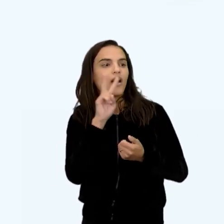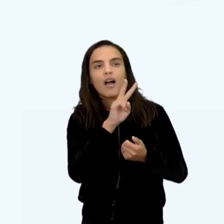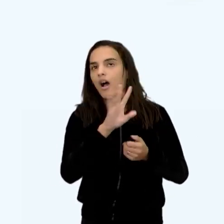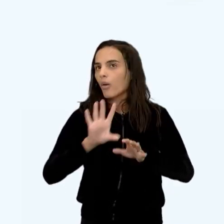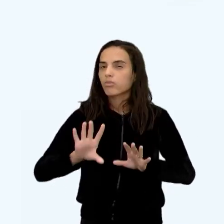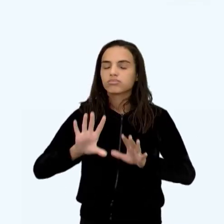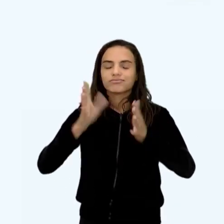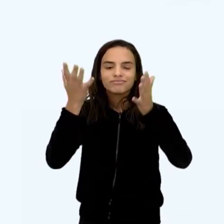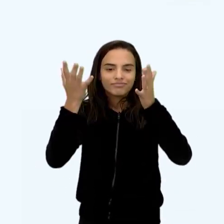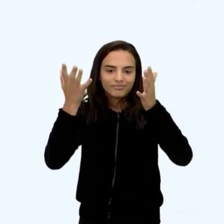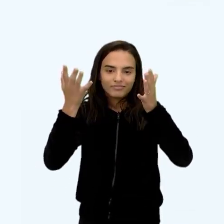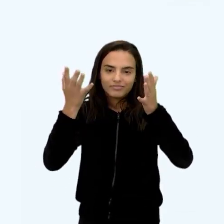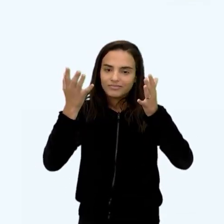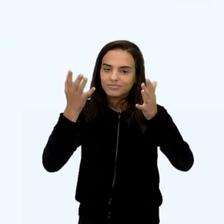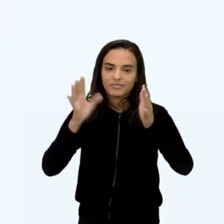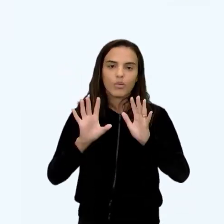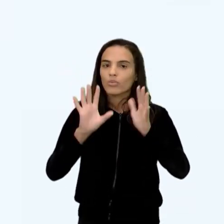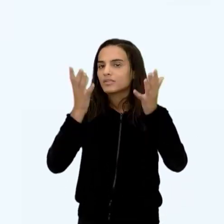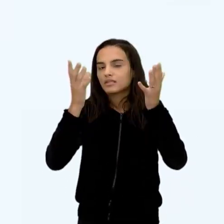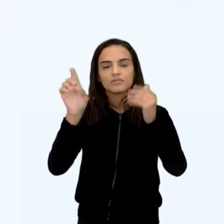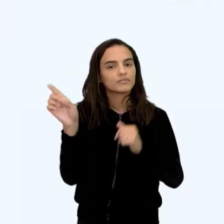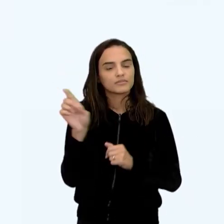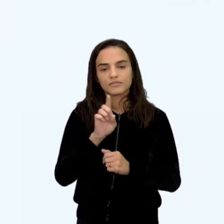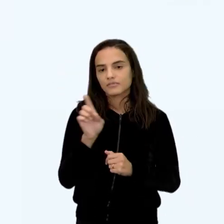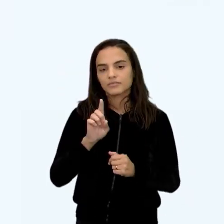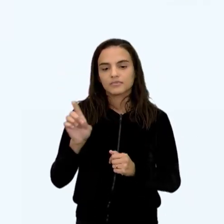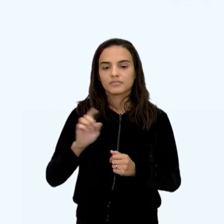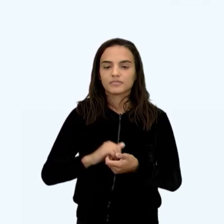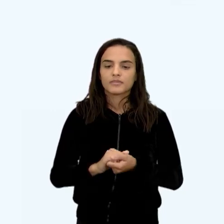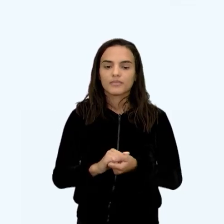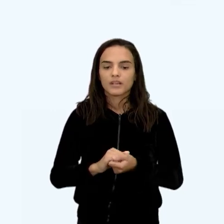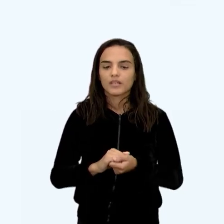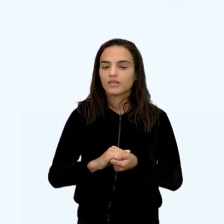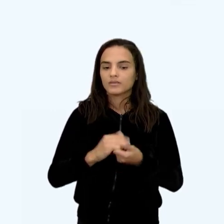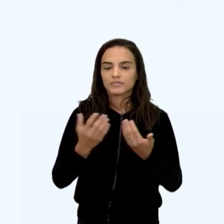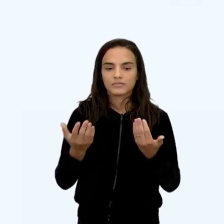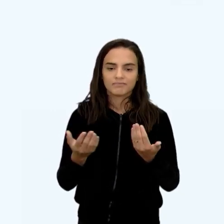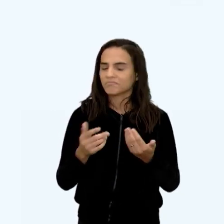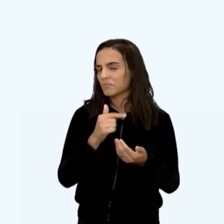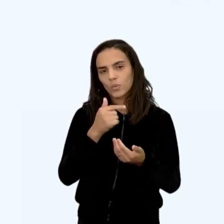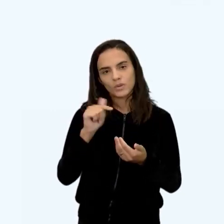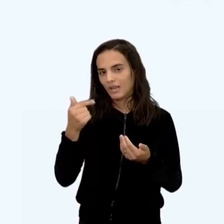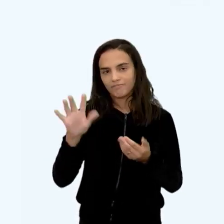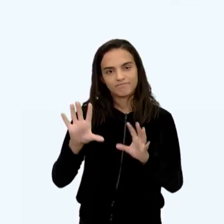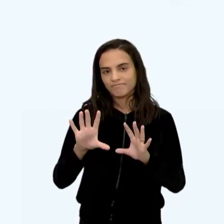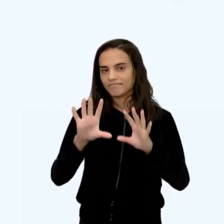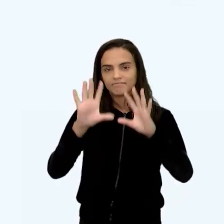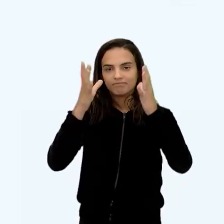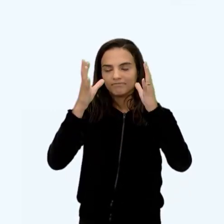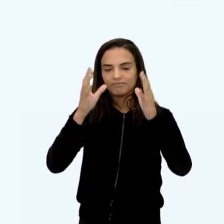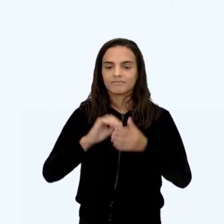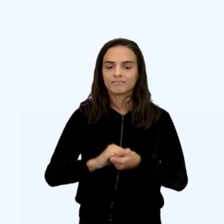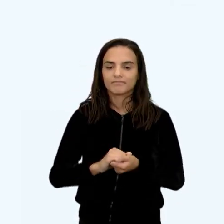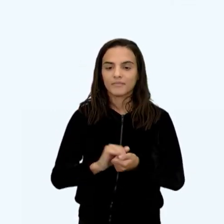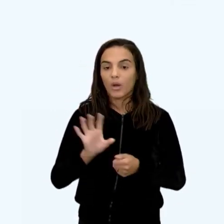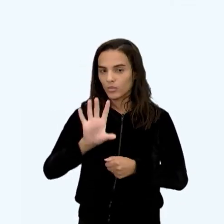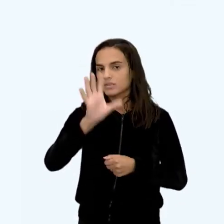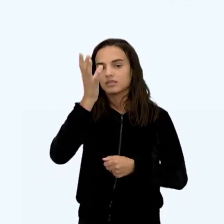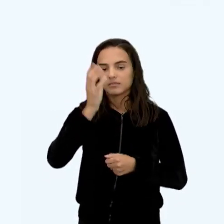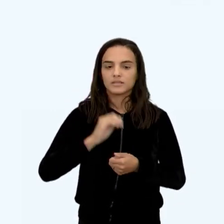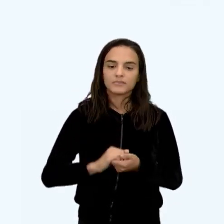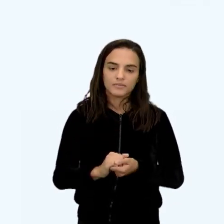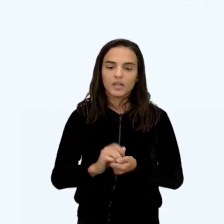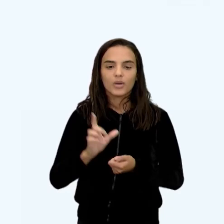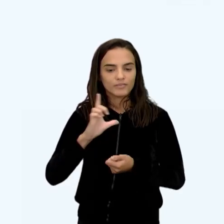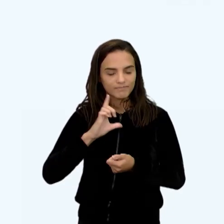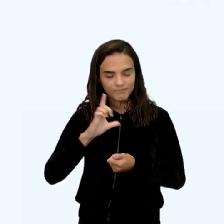veio por acidente. Não existe acidente. É assim que